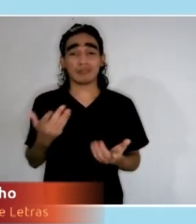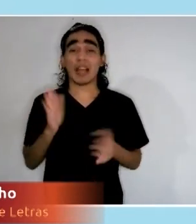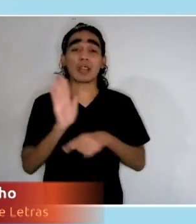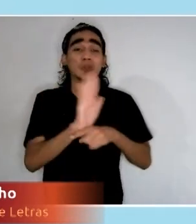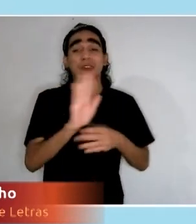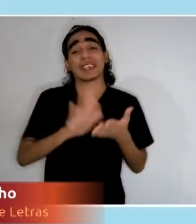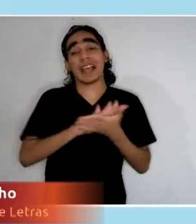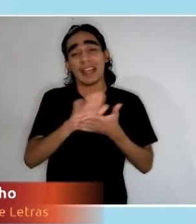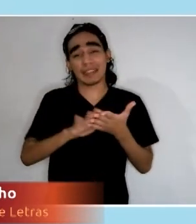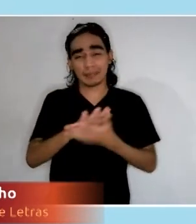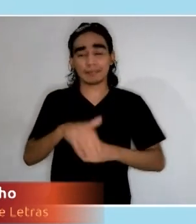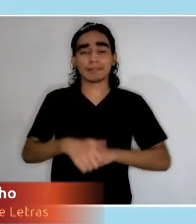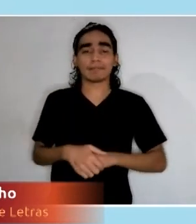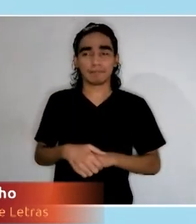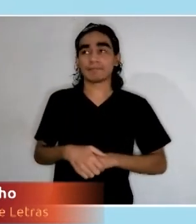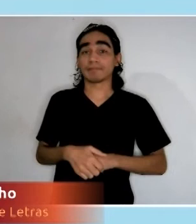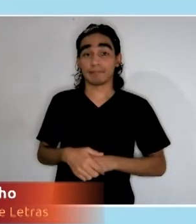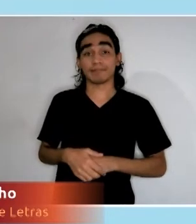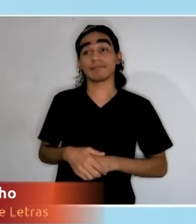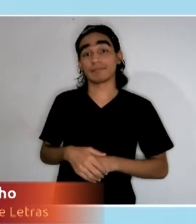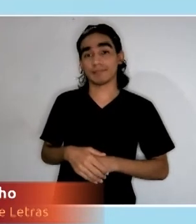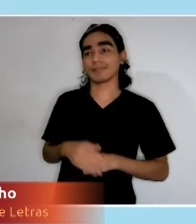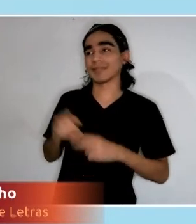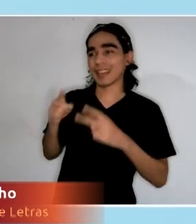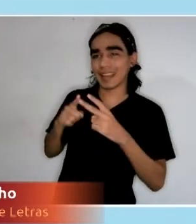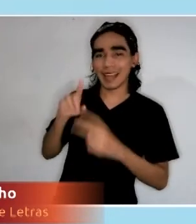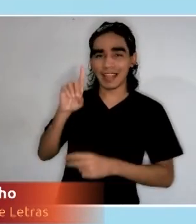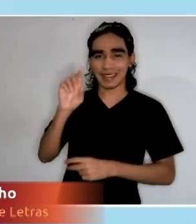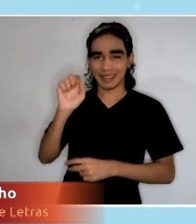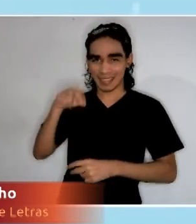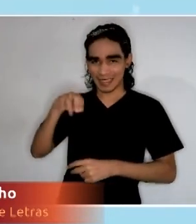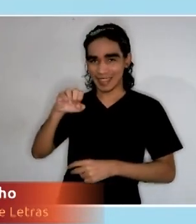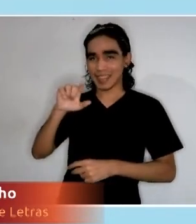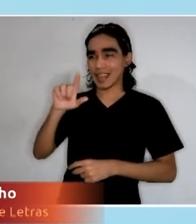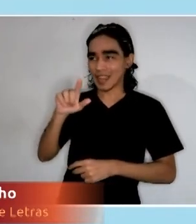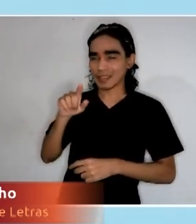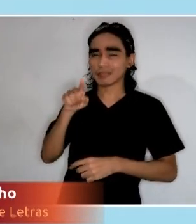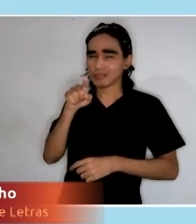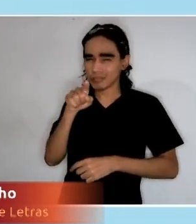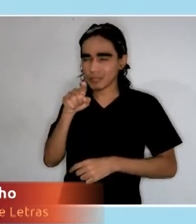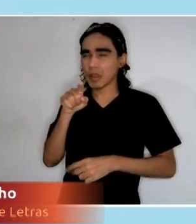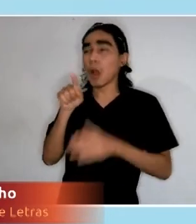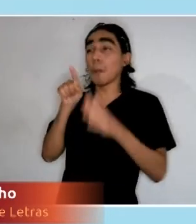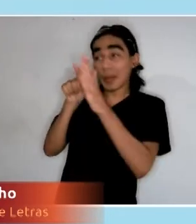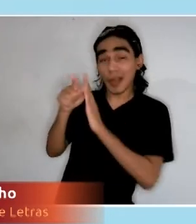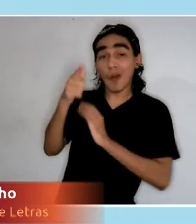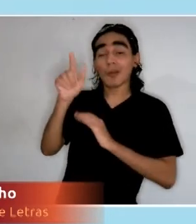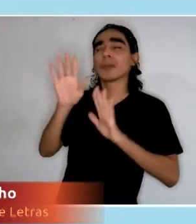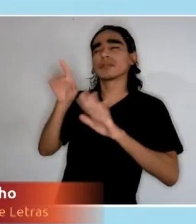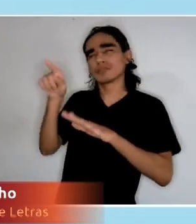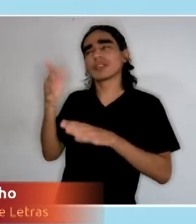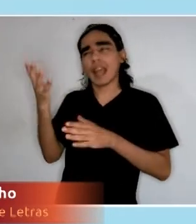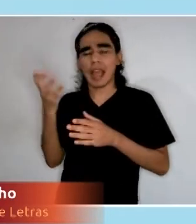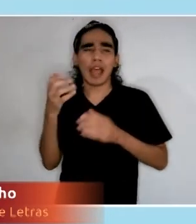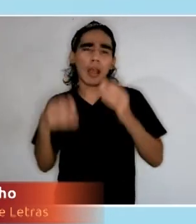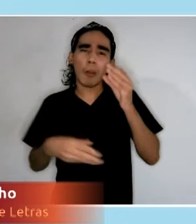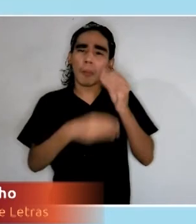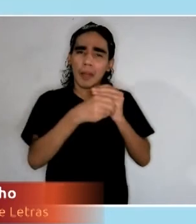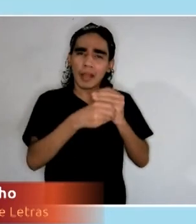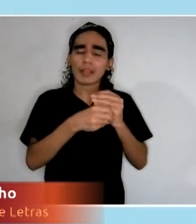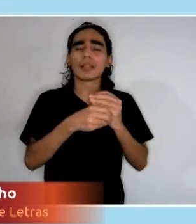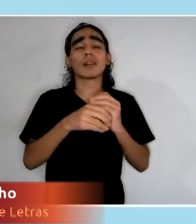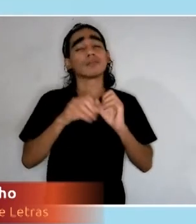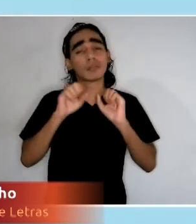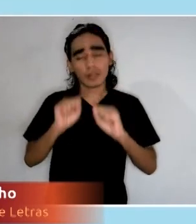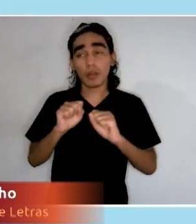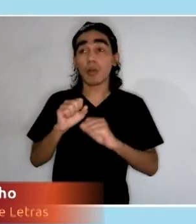Bom, Daniel, vou passar uma outra questão para você, mas claro, se você quiser fazer alguma complementação, o que representa o Brasil